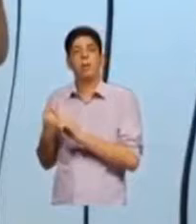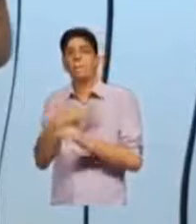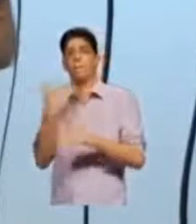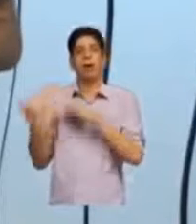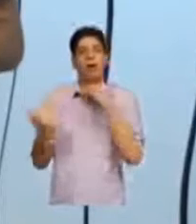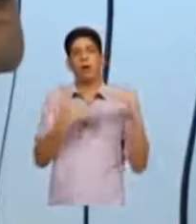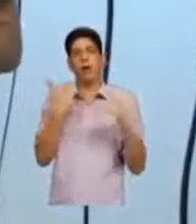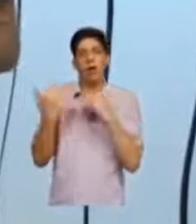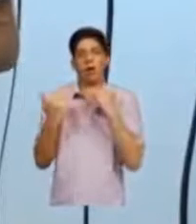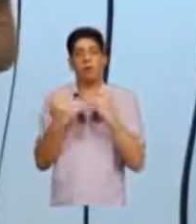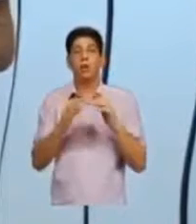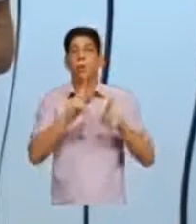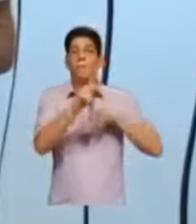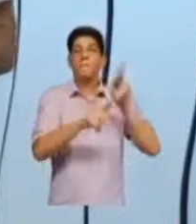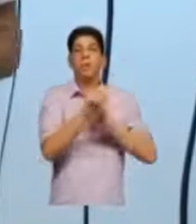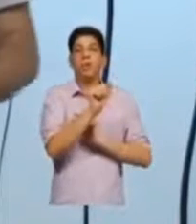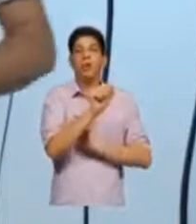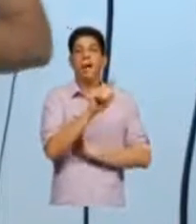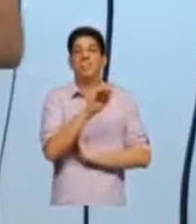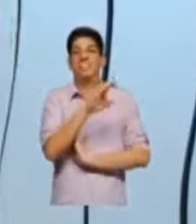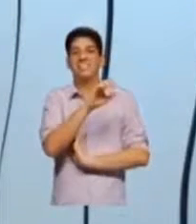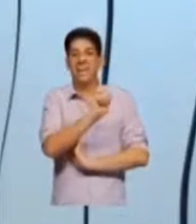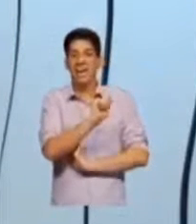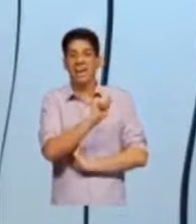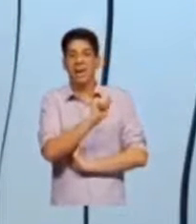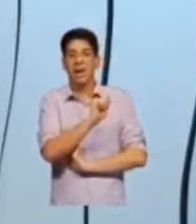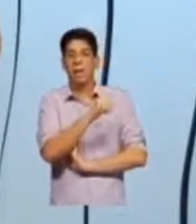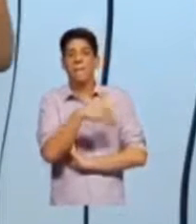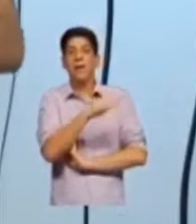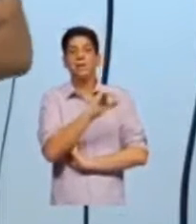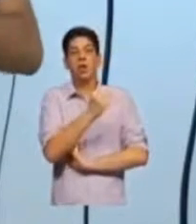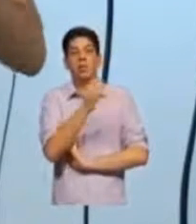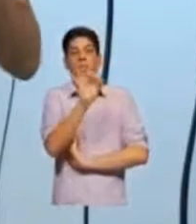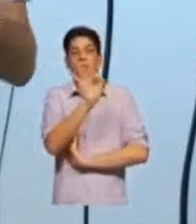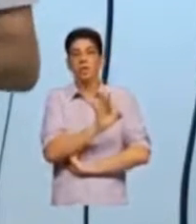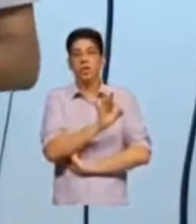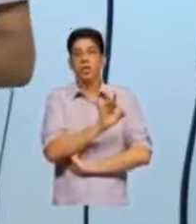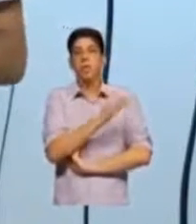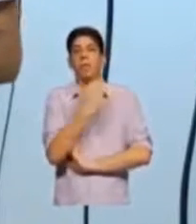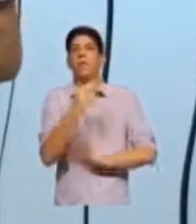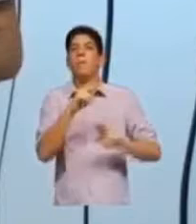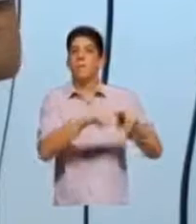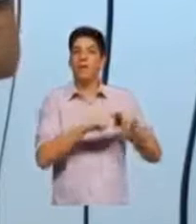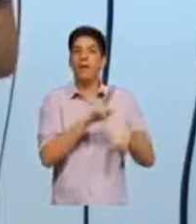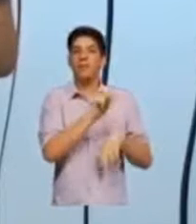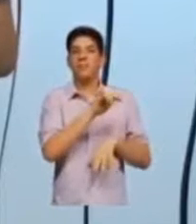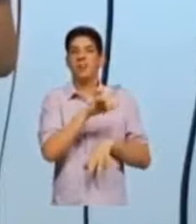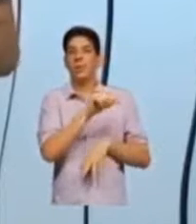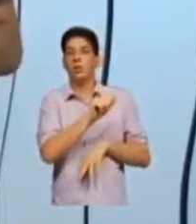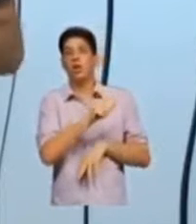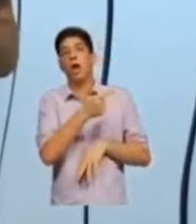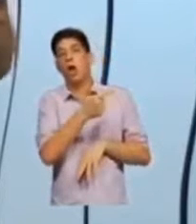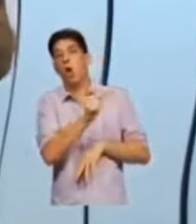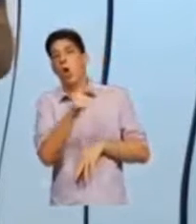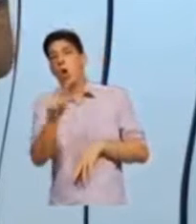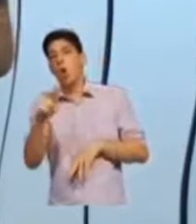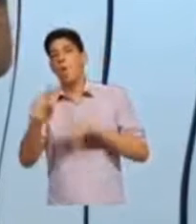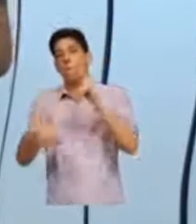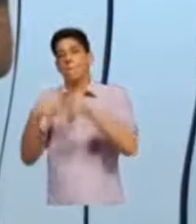de 80% da população asteca tenha morrido de varíola, os maias, os incas,